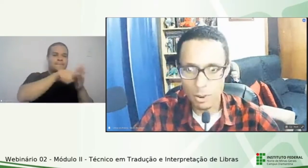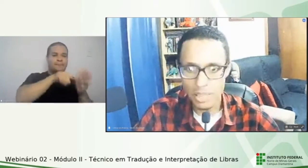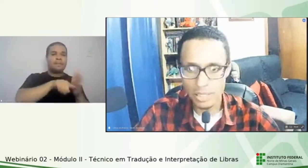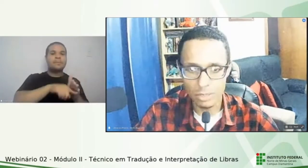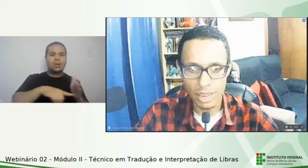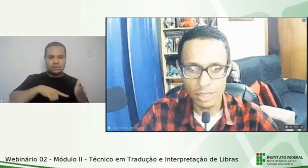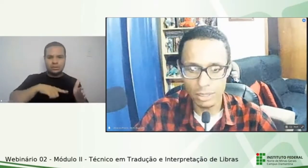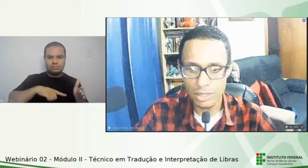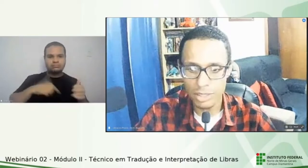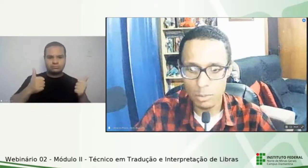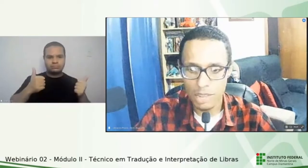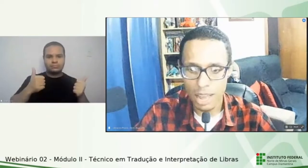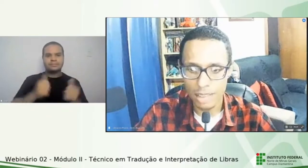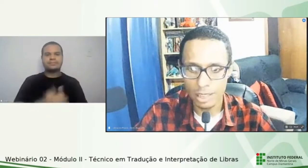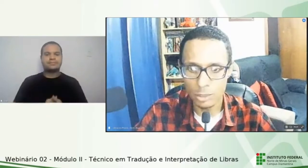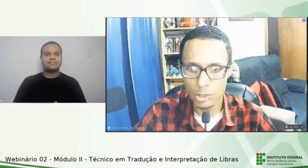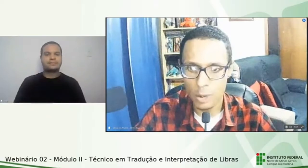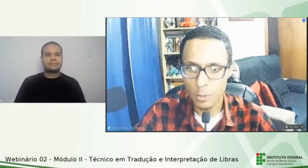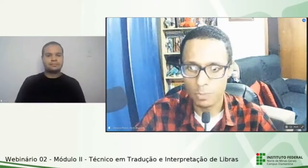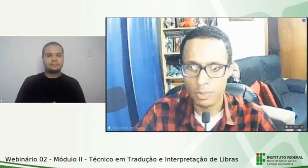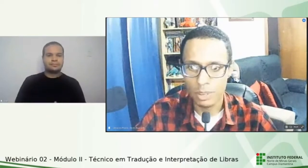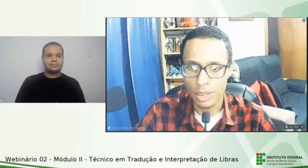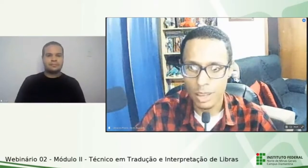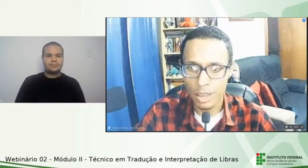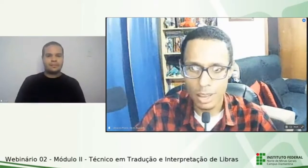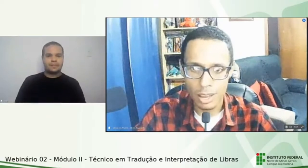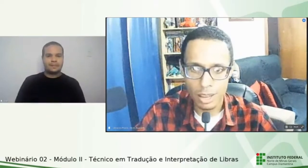estava comentando, né? Então, nós temos lá a tradução...